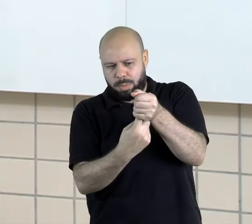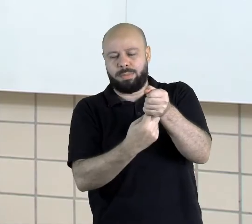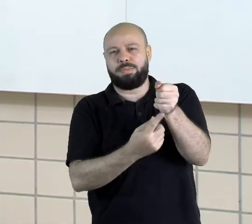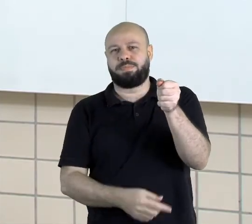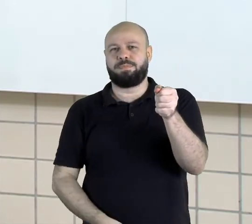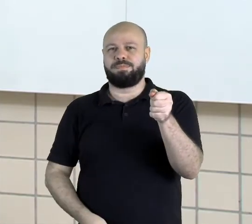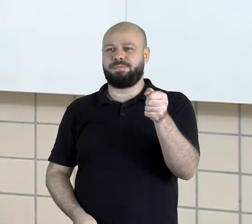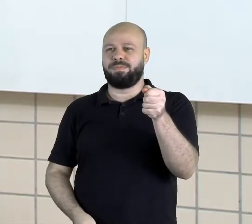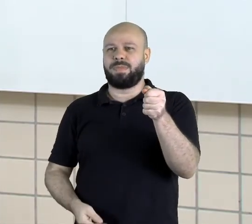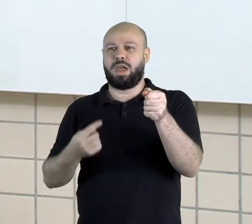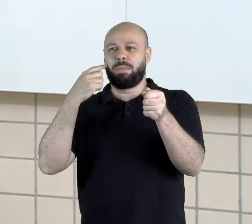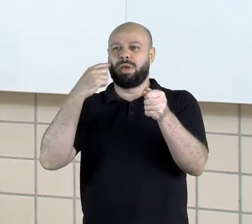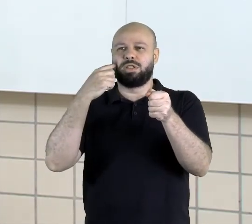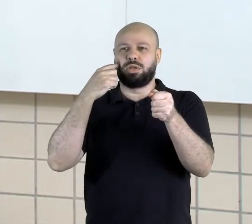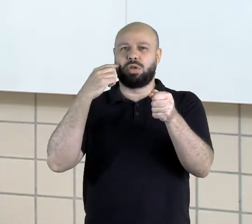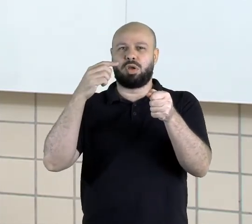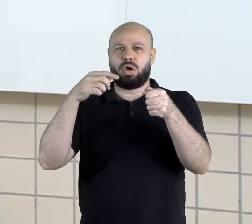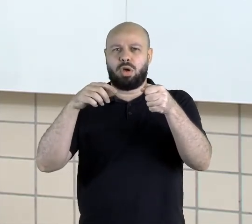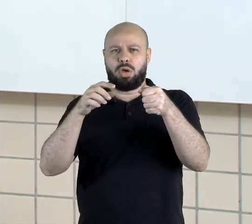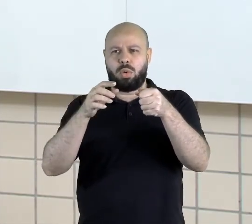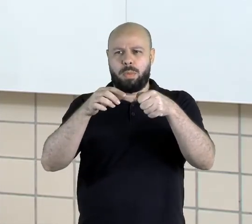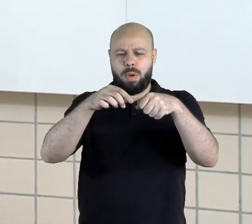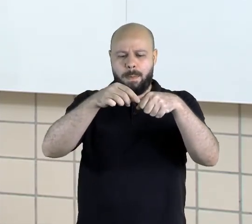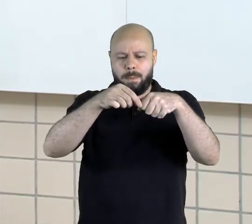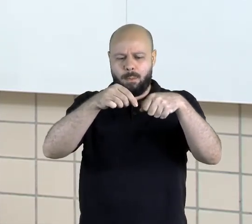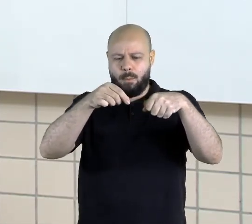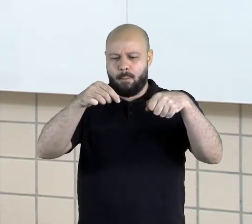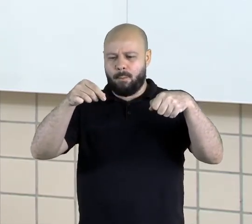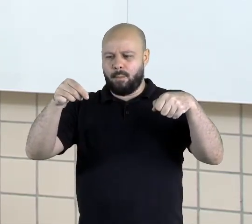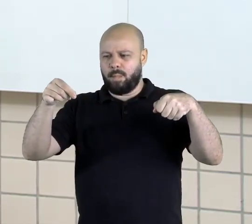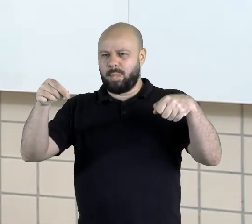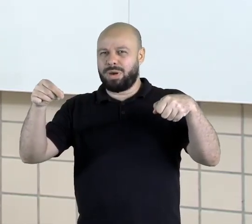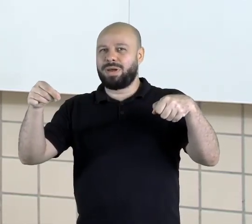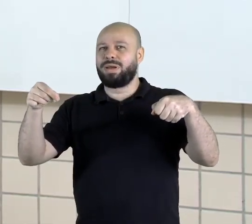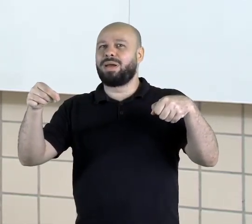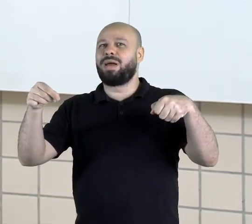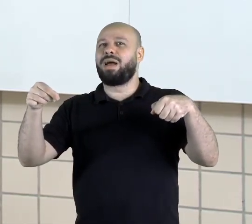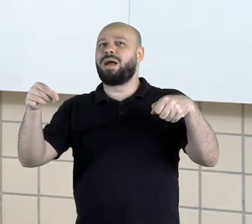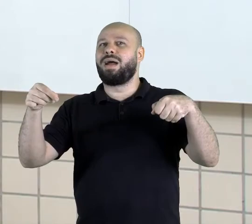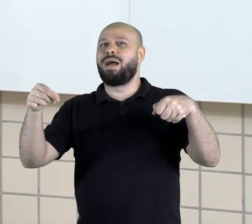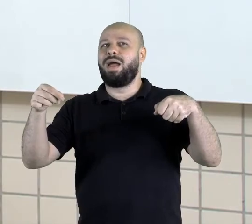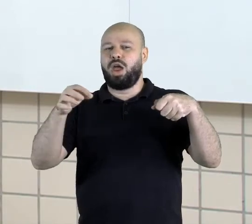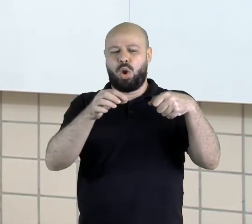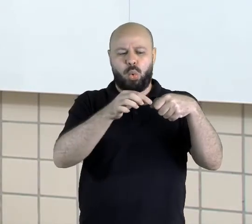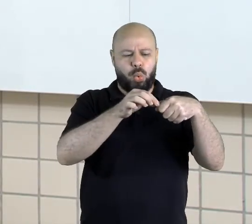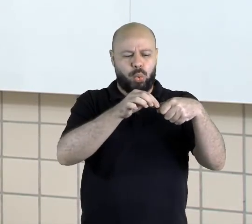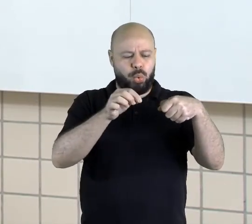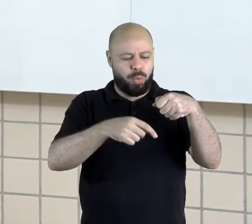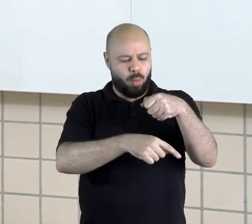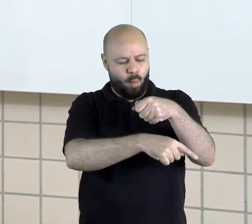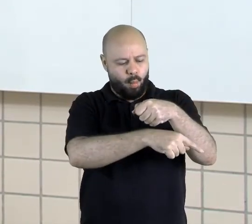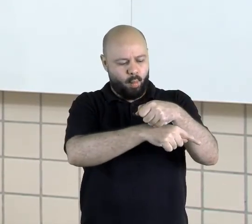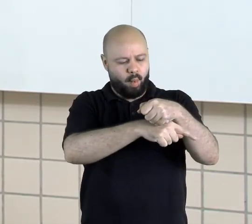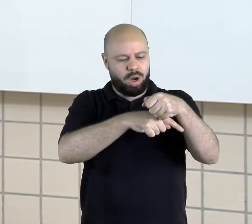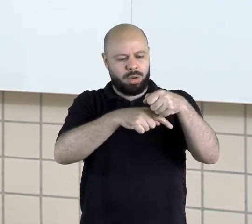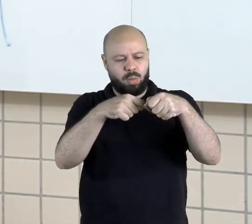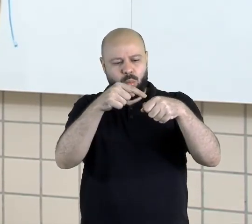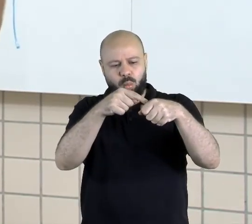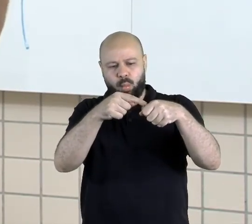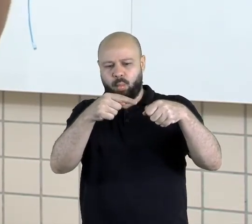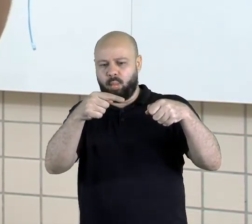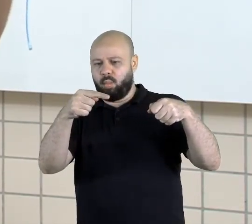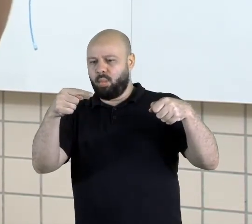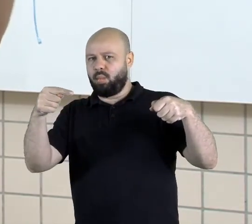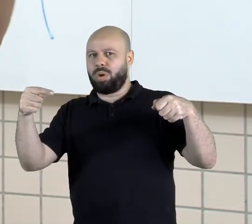E nota que quando eu vou puxando, ó, ele vai deslizando. Quando ele desliza, isso aqui está escondido dentro da minha